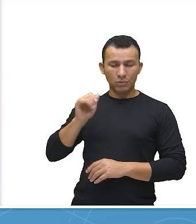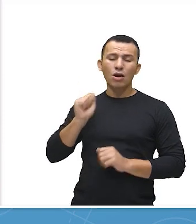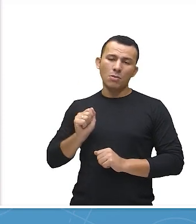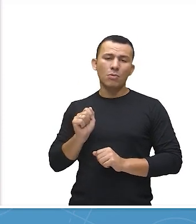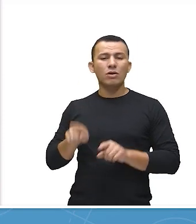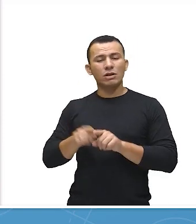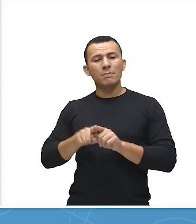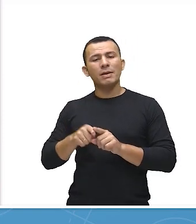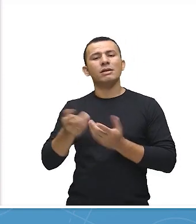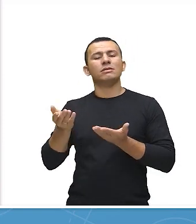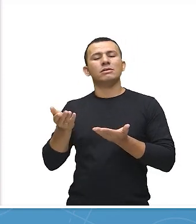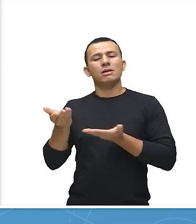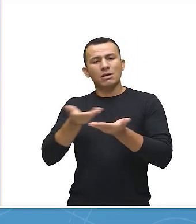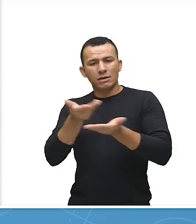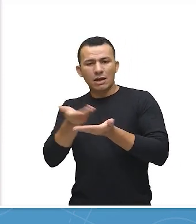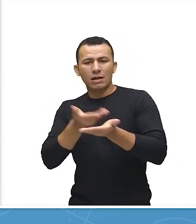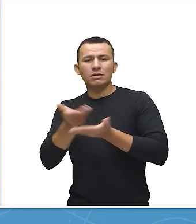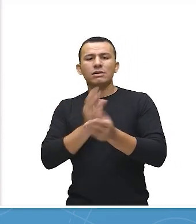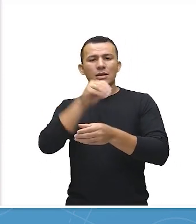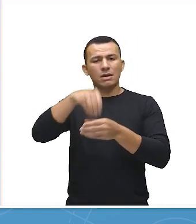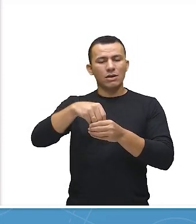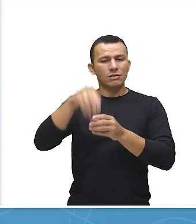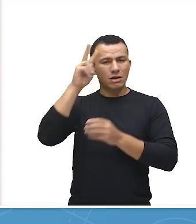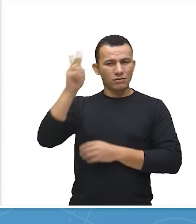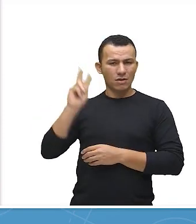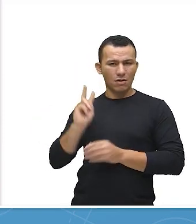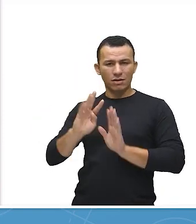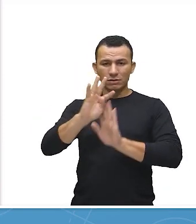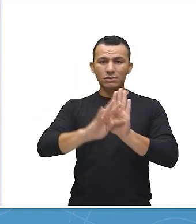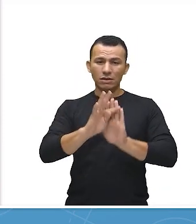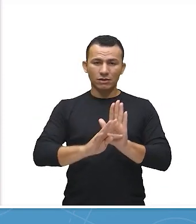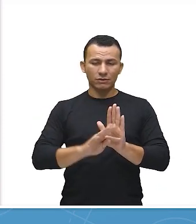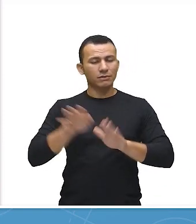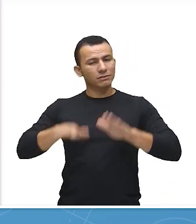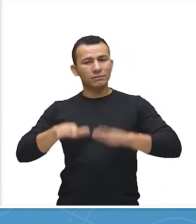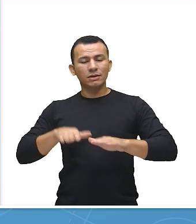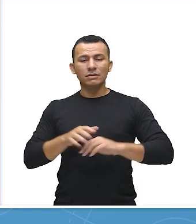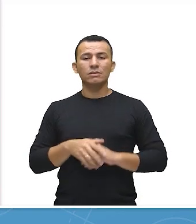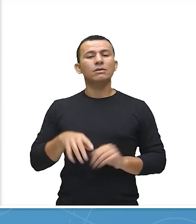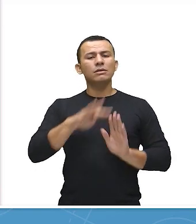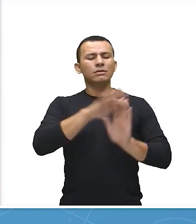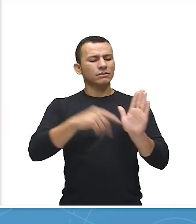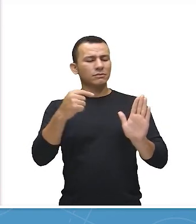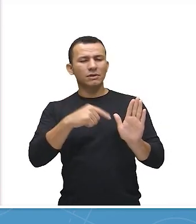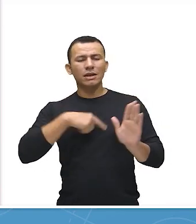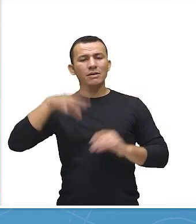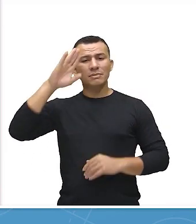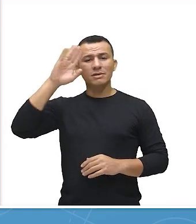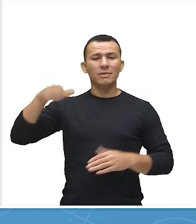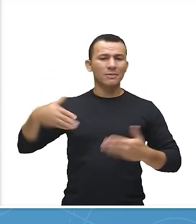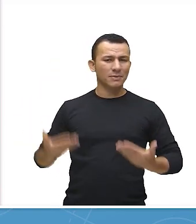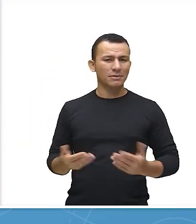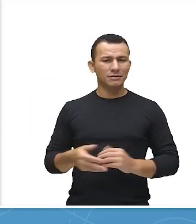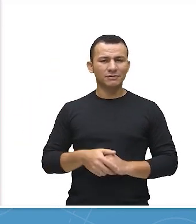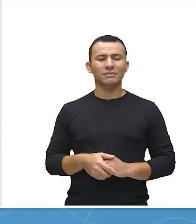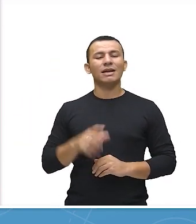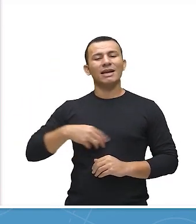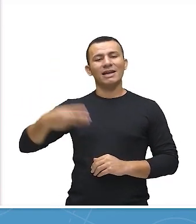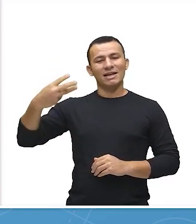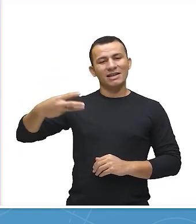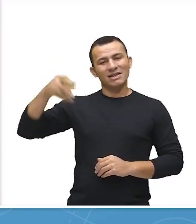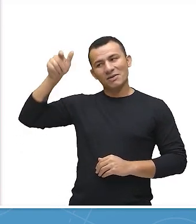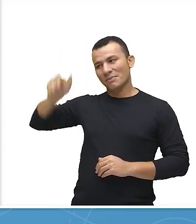narrador observador. Segunda pessoa é o tu. Será que tem a ver? Letra C, terceira pessoa, narrador